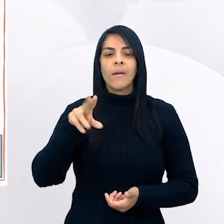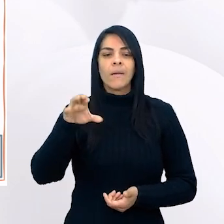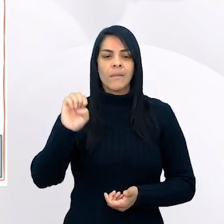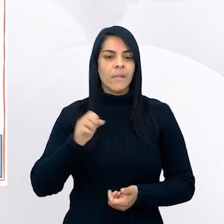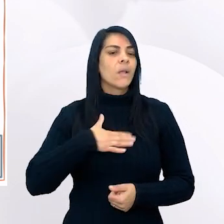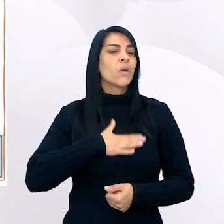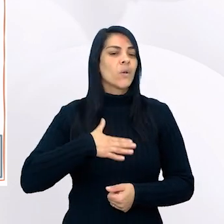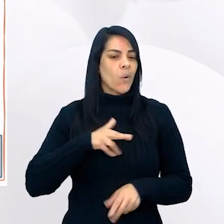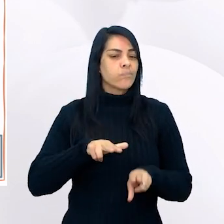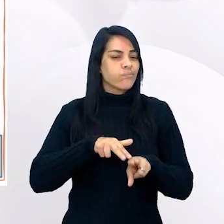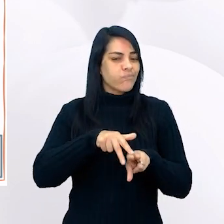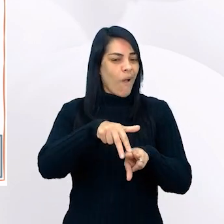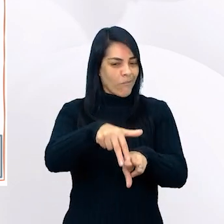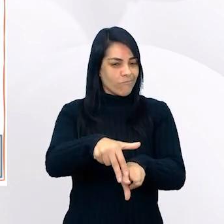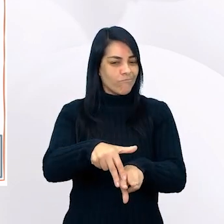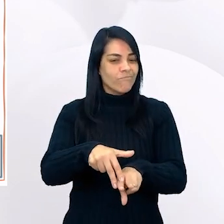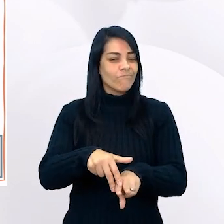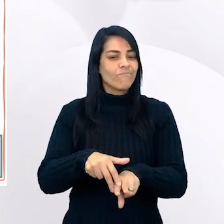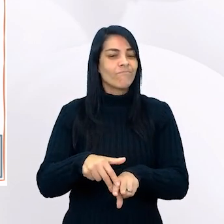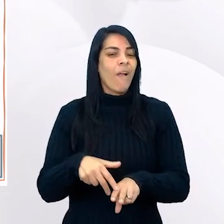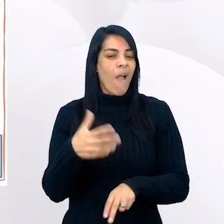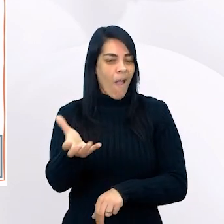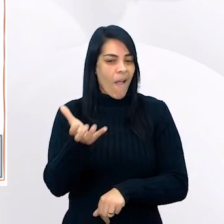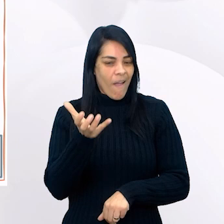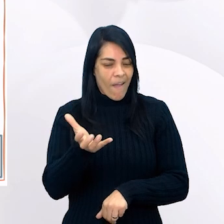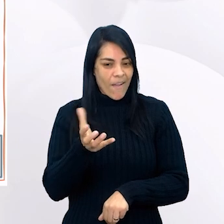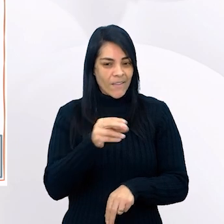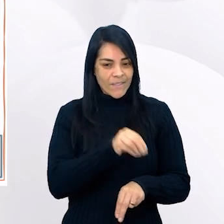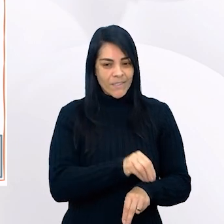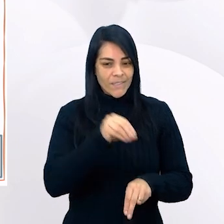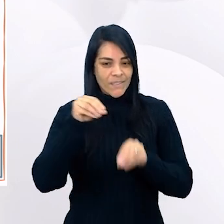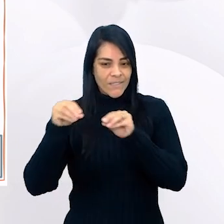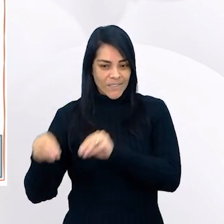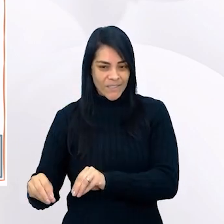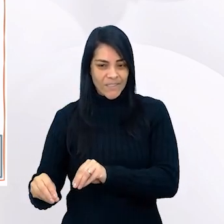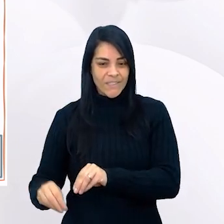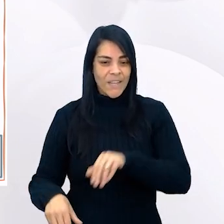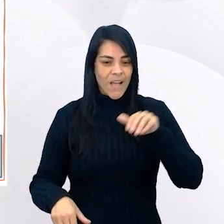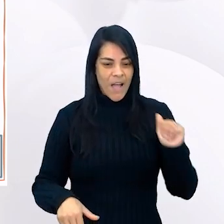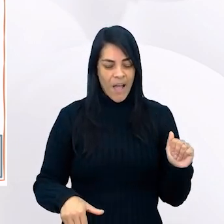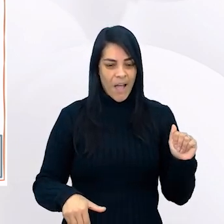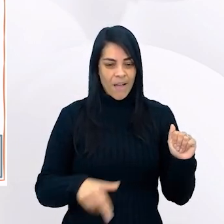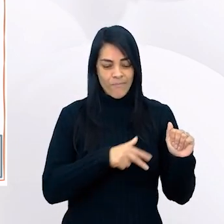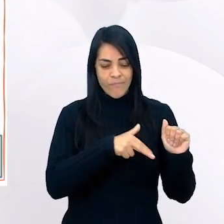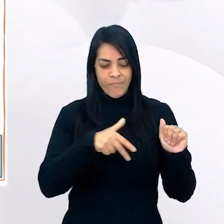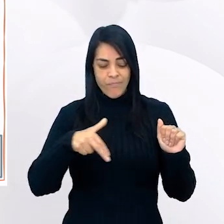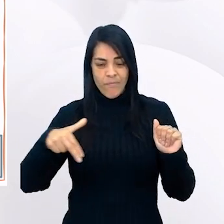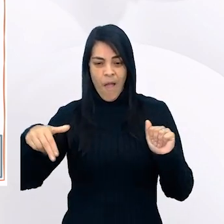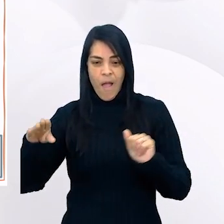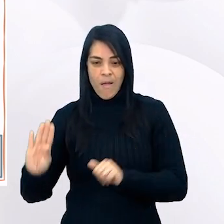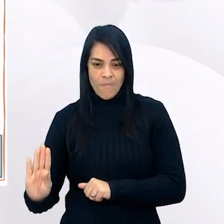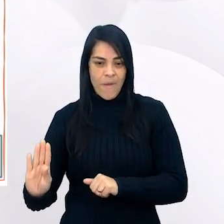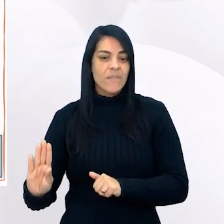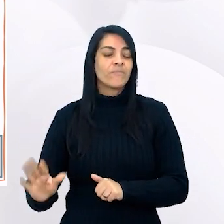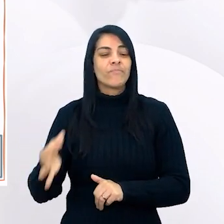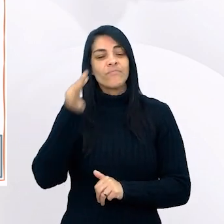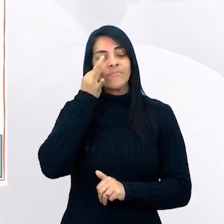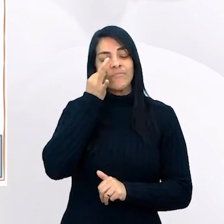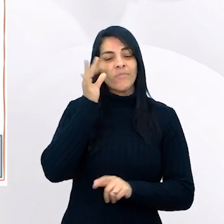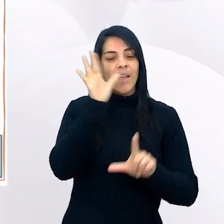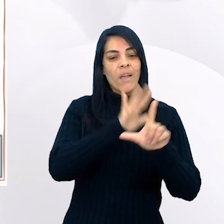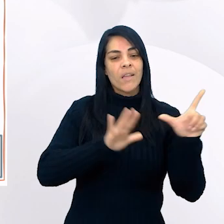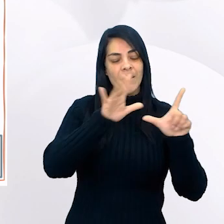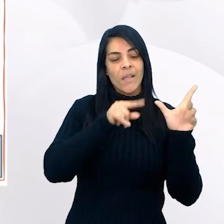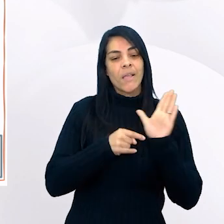de andar de skate. Ele quer se deslocar do ponto A até o ponto B. Observe a imagem que